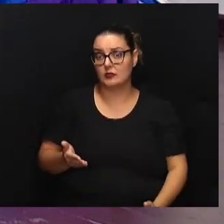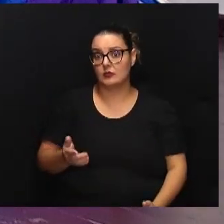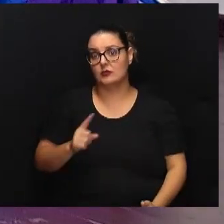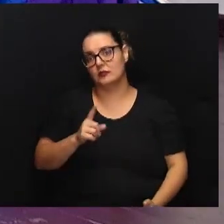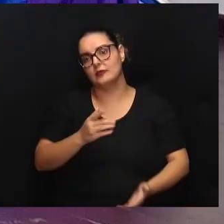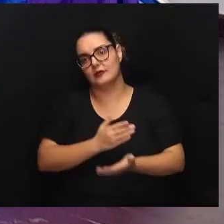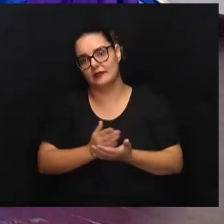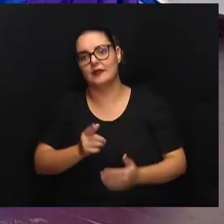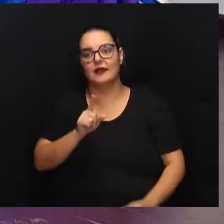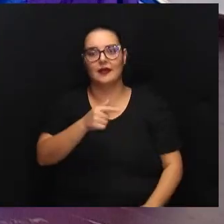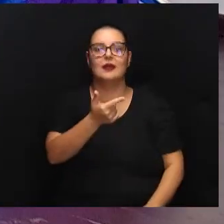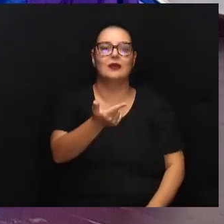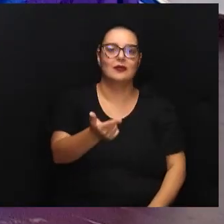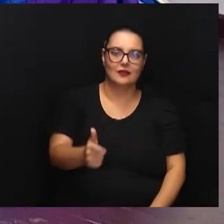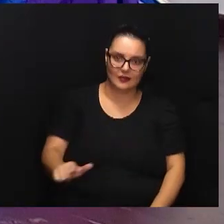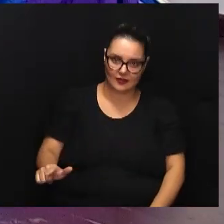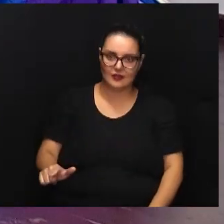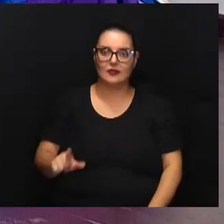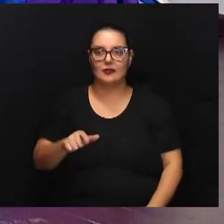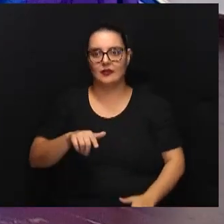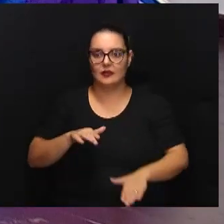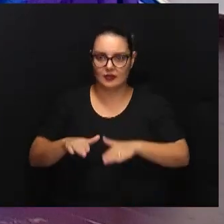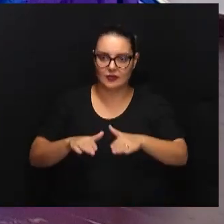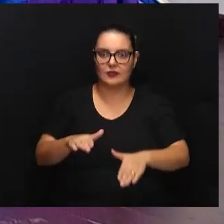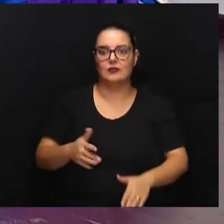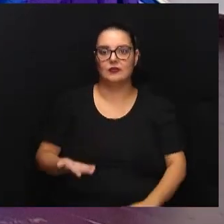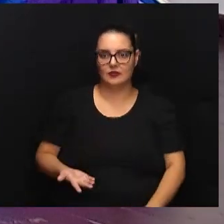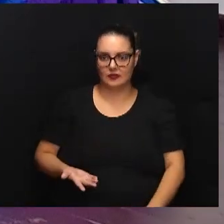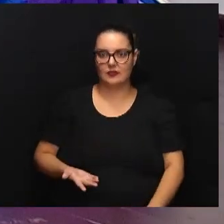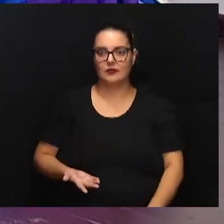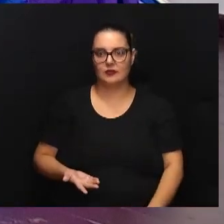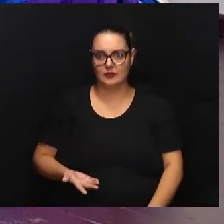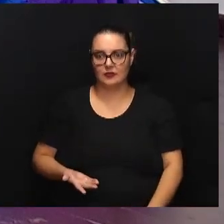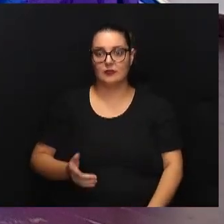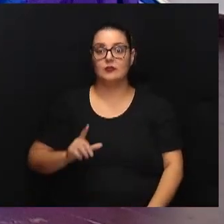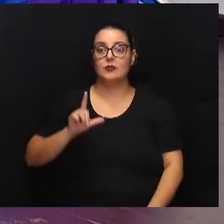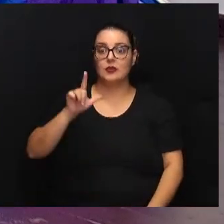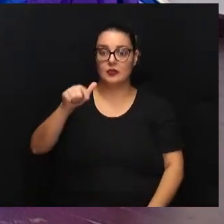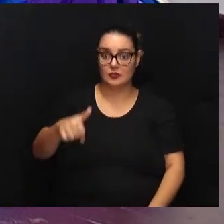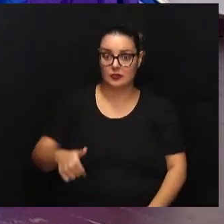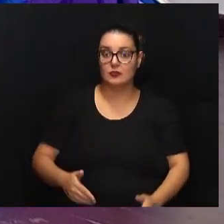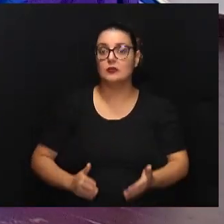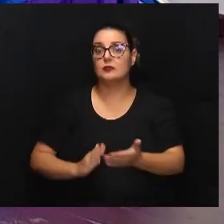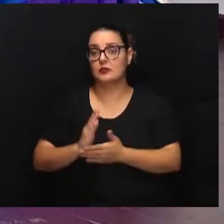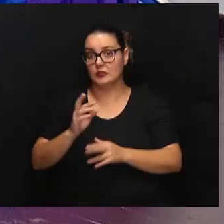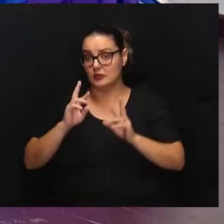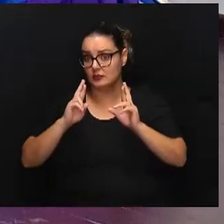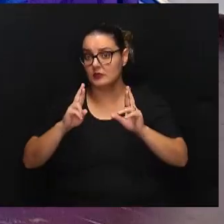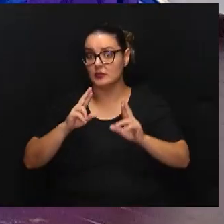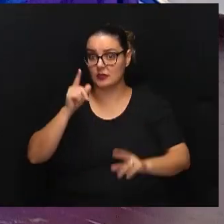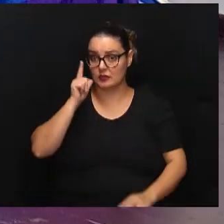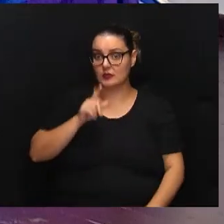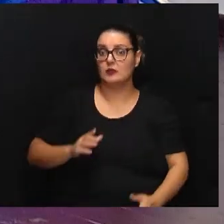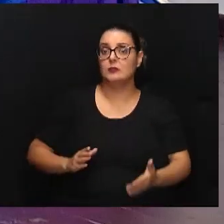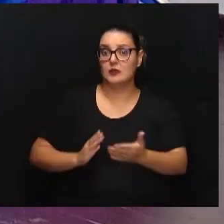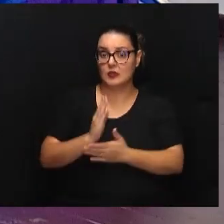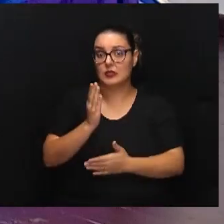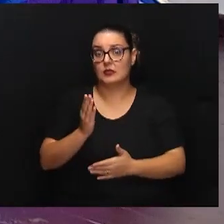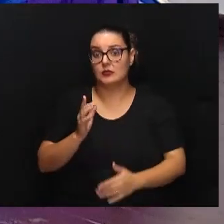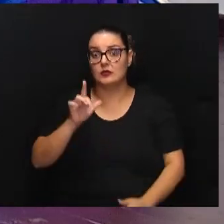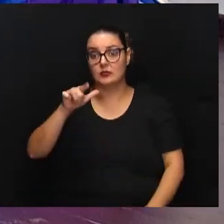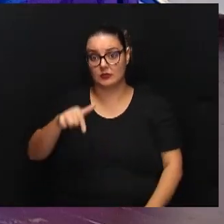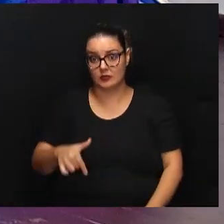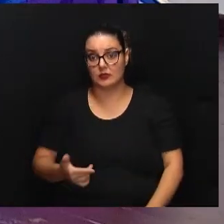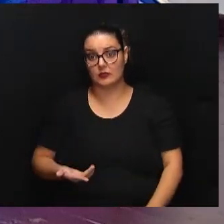passo porque depois da aprovação, espero que a gente consiga aprovar, e depois venha a defesa do